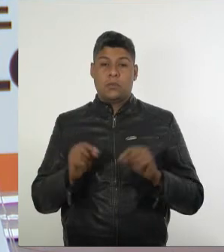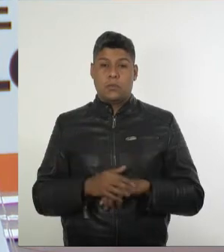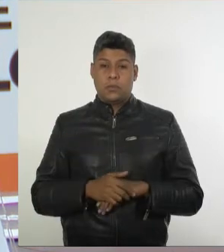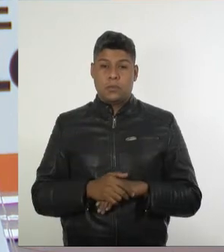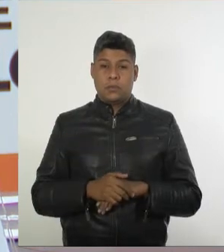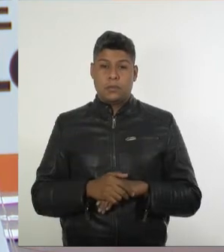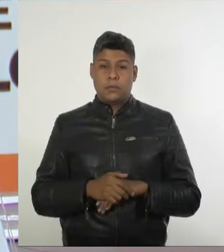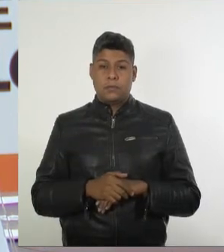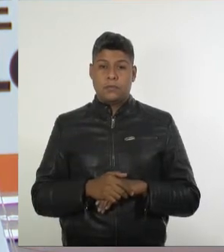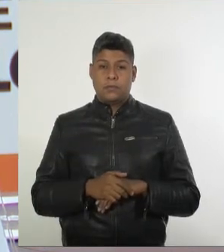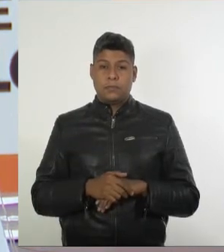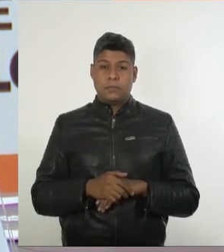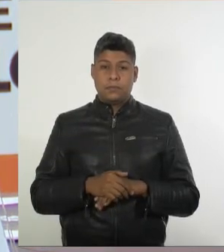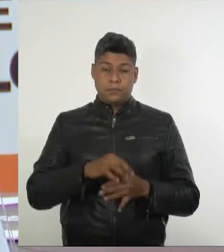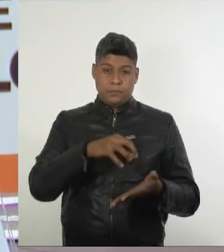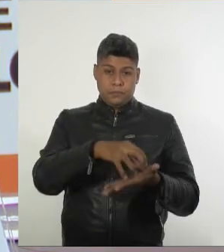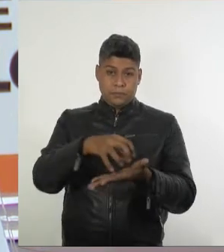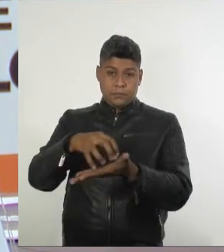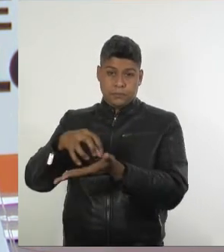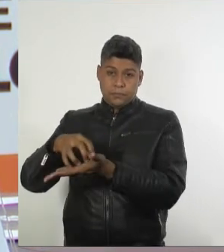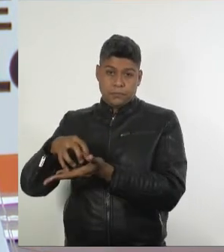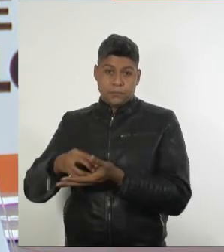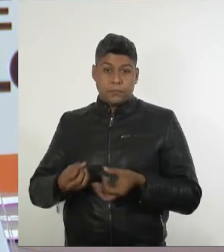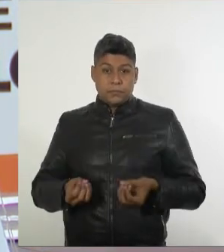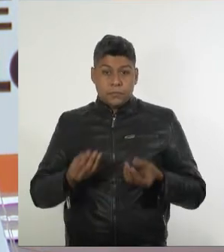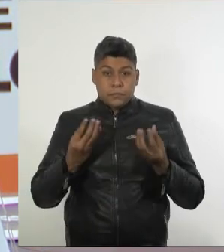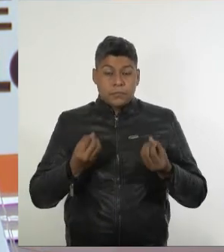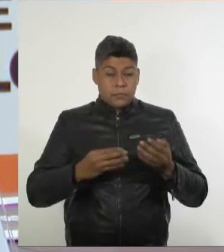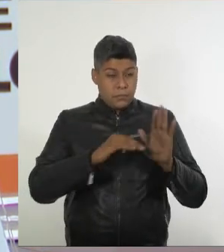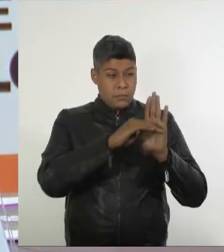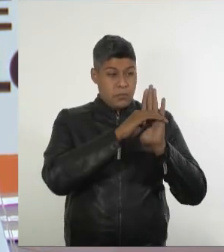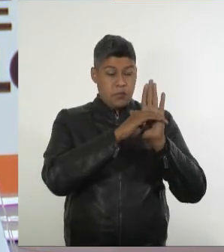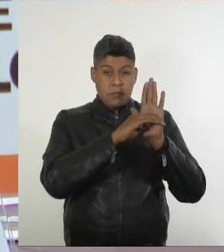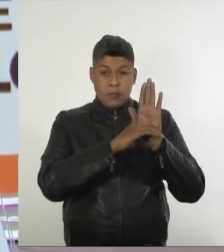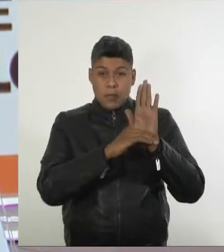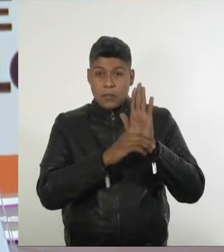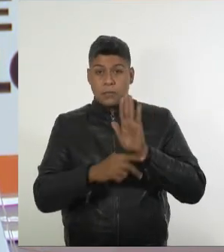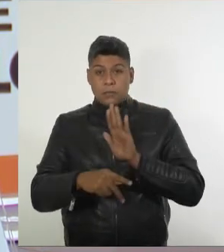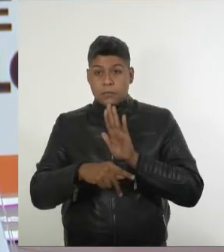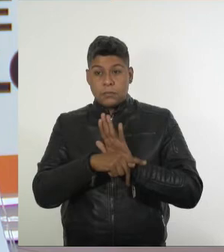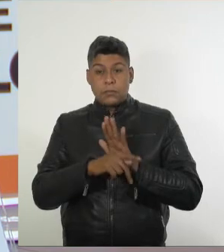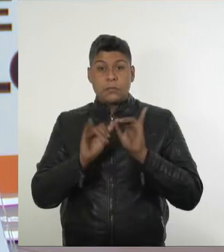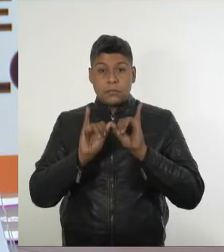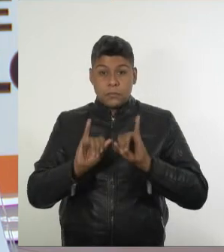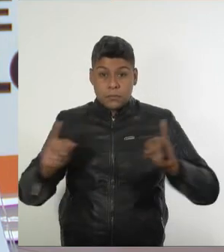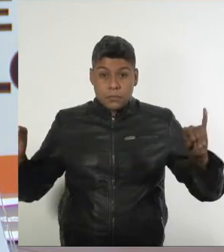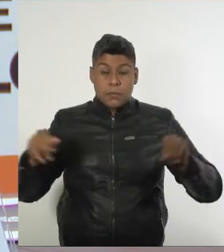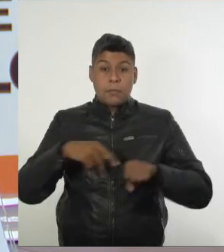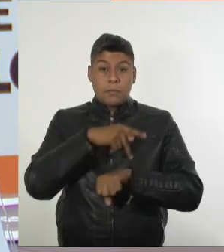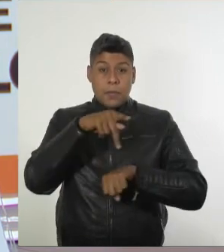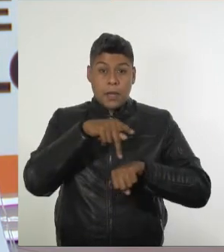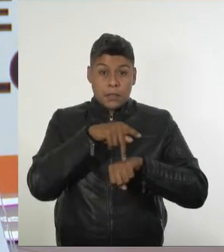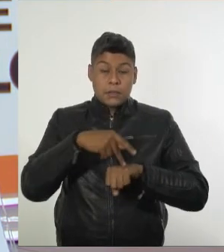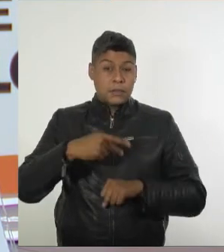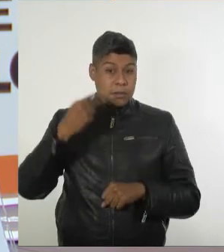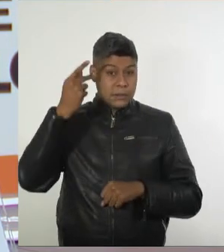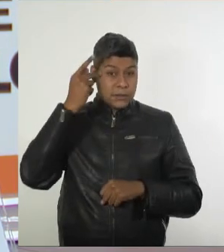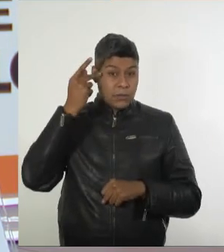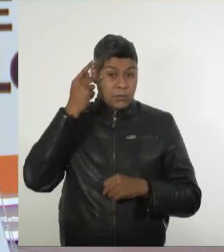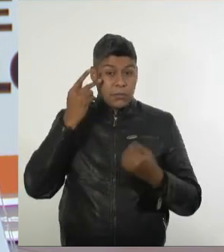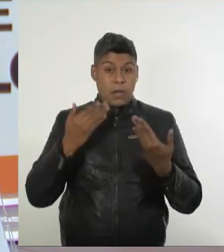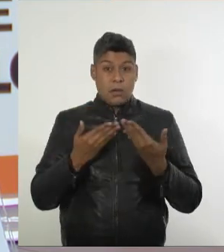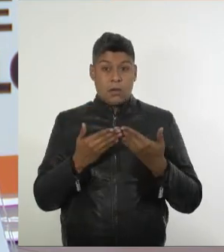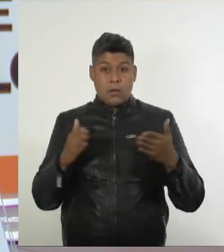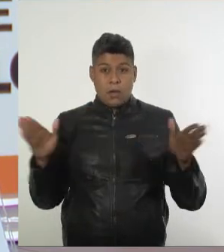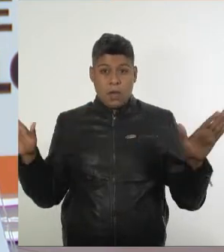para os grandes centros de eventos, um cronograma que nós possamos dizer ao país e ao mundo que a cidade de São Paulo estará reabrindo,